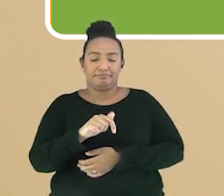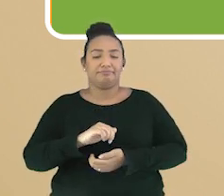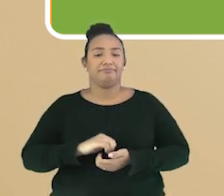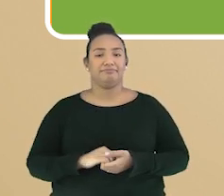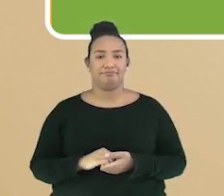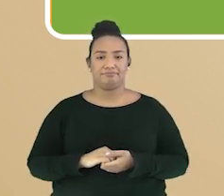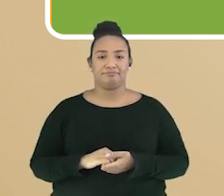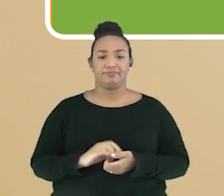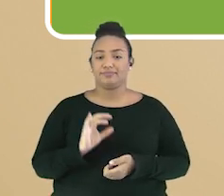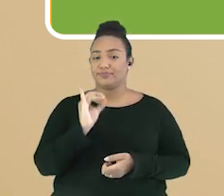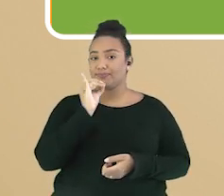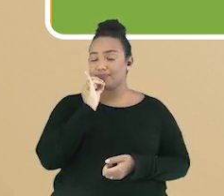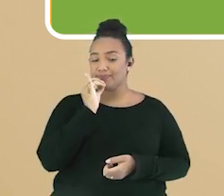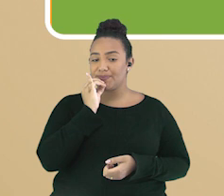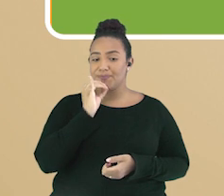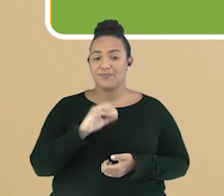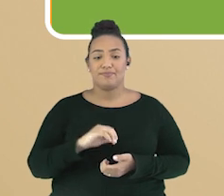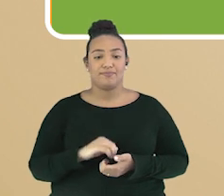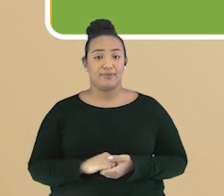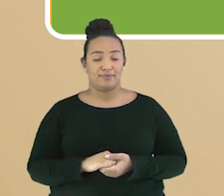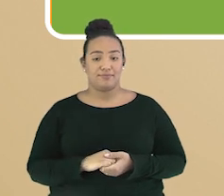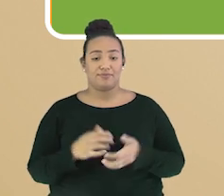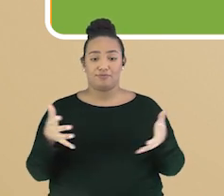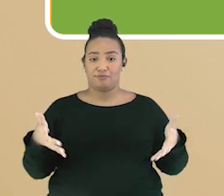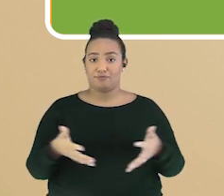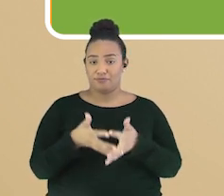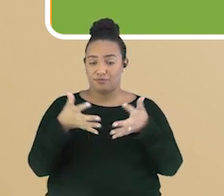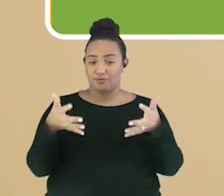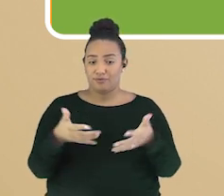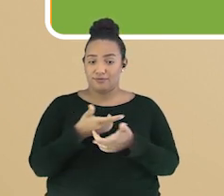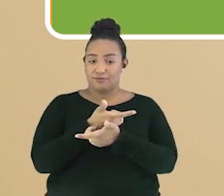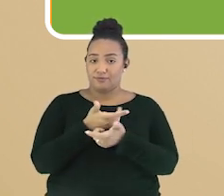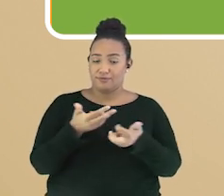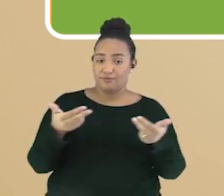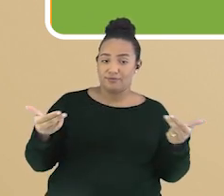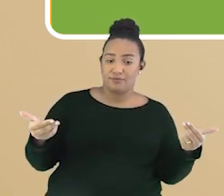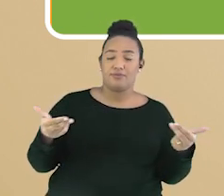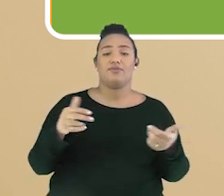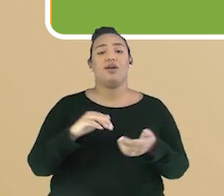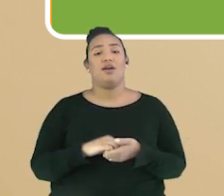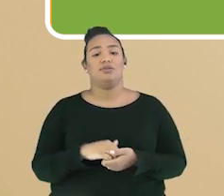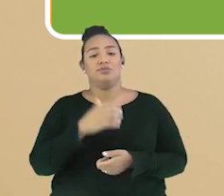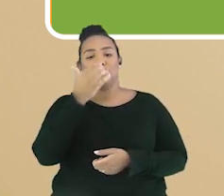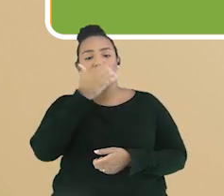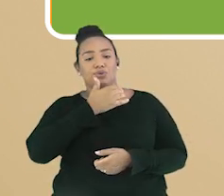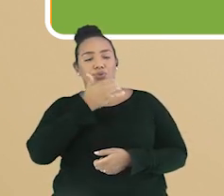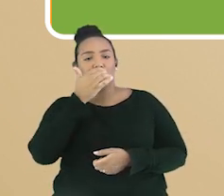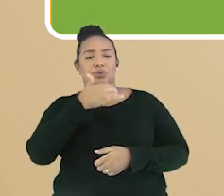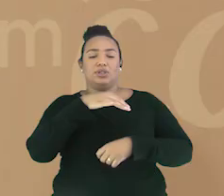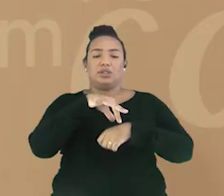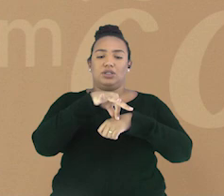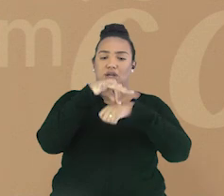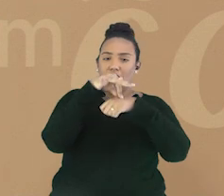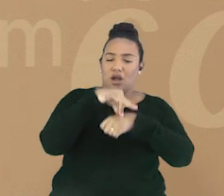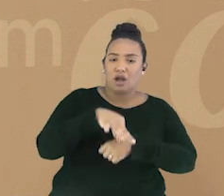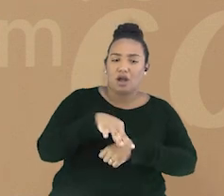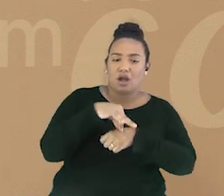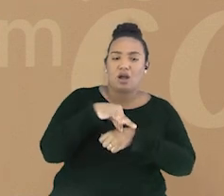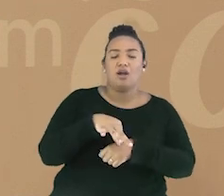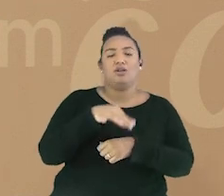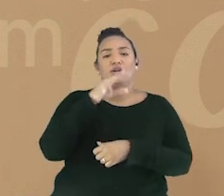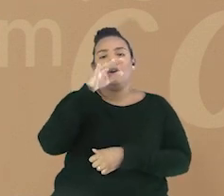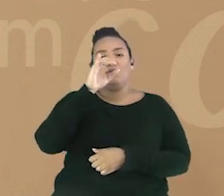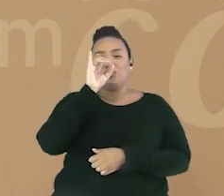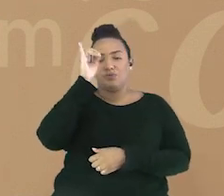verduras, castanhas, nozes, carne bovina, carne suína, aves e pescadas frescas. Assim,